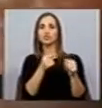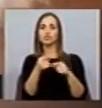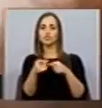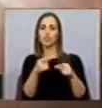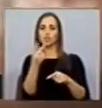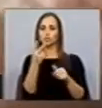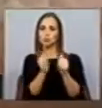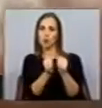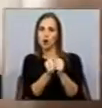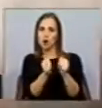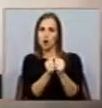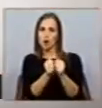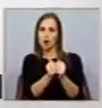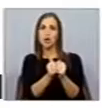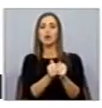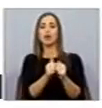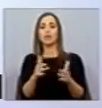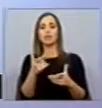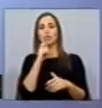outra, então melhor conhecemos também